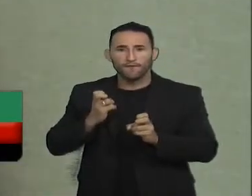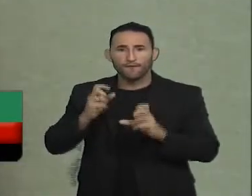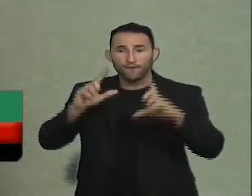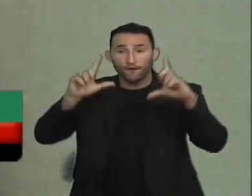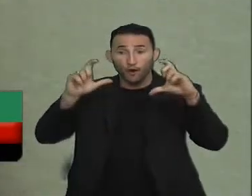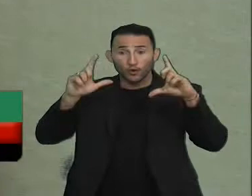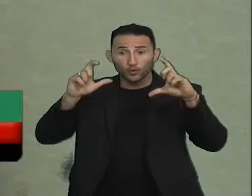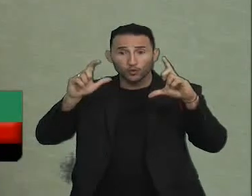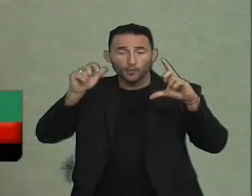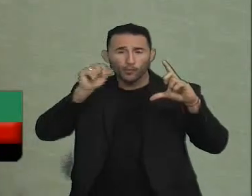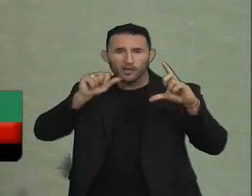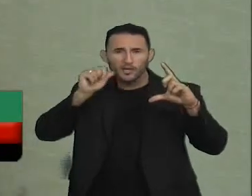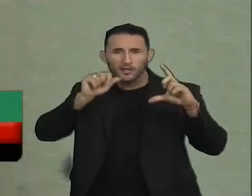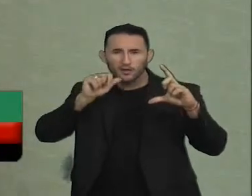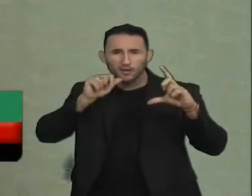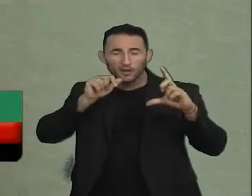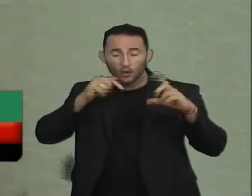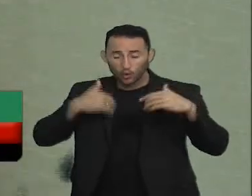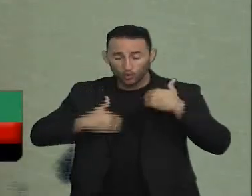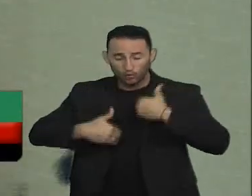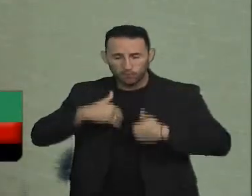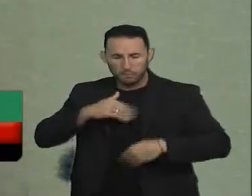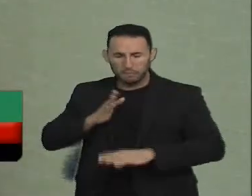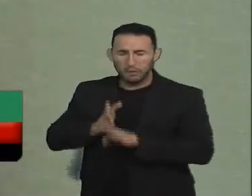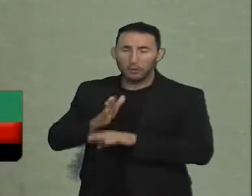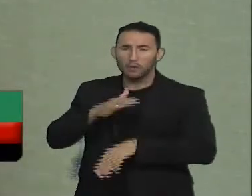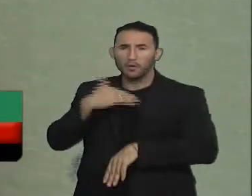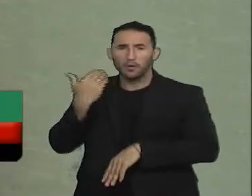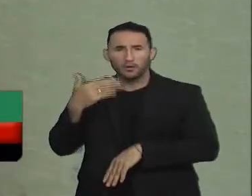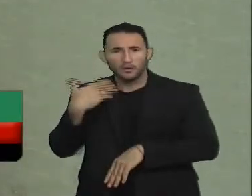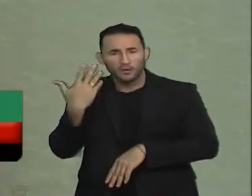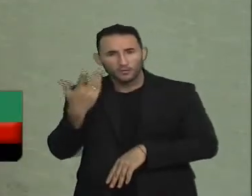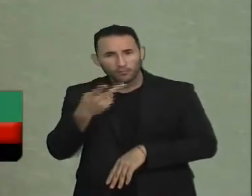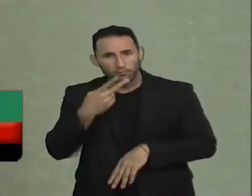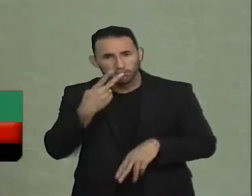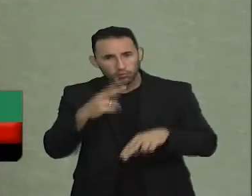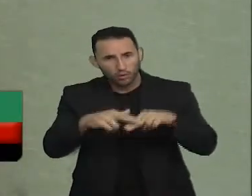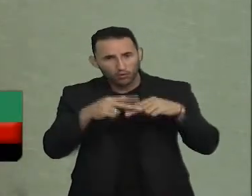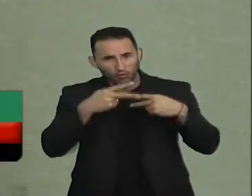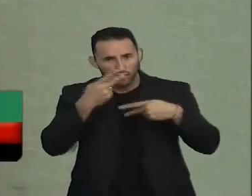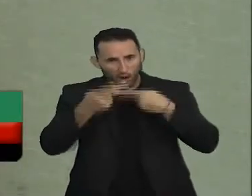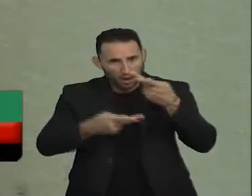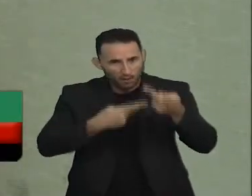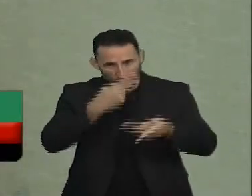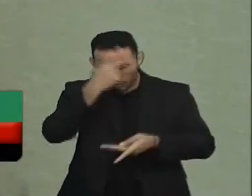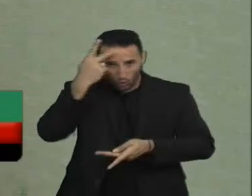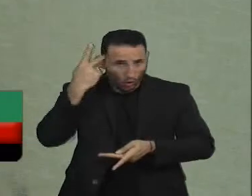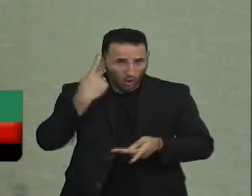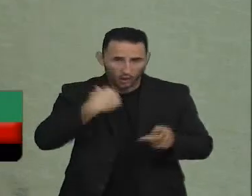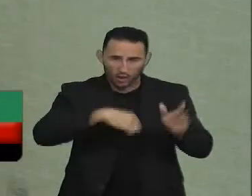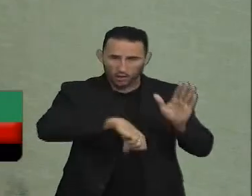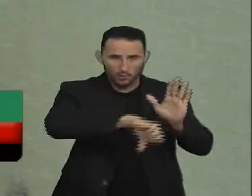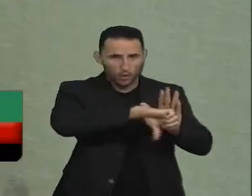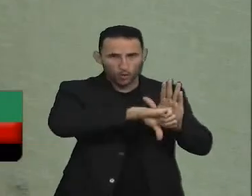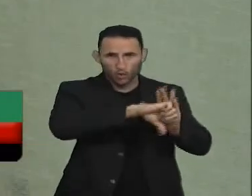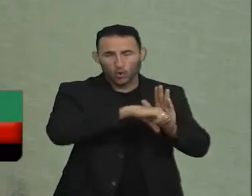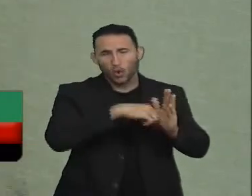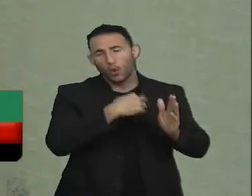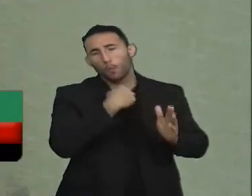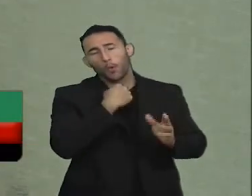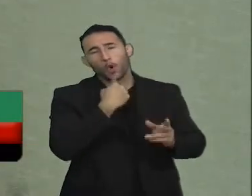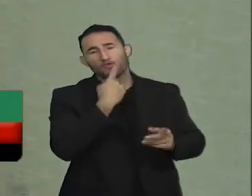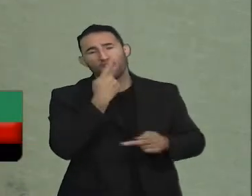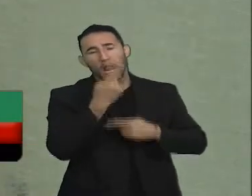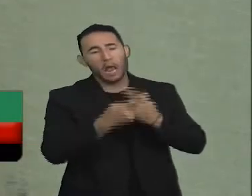gostaria de reforçar e dizer aqui que esses criminosos não podem ser tratados como mocinho.